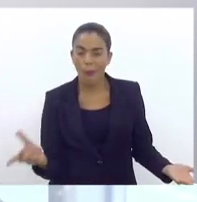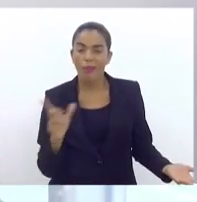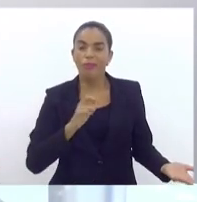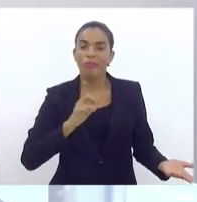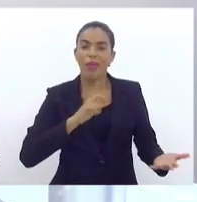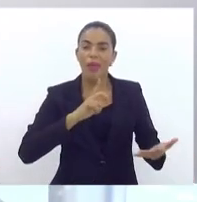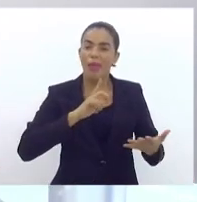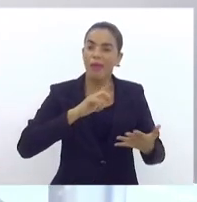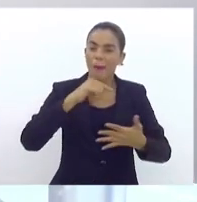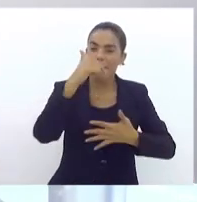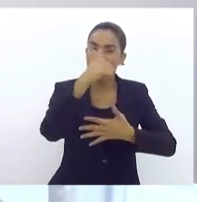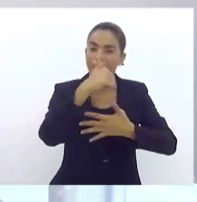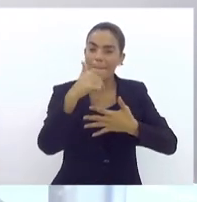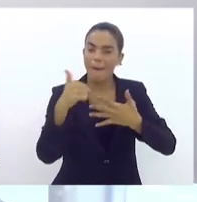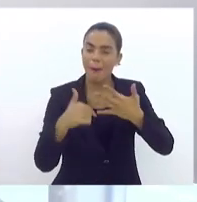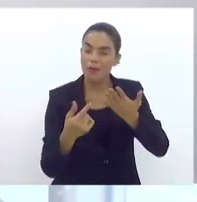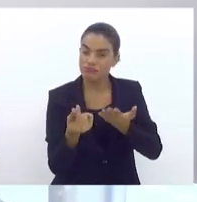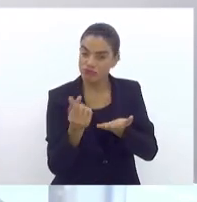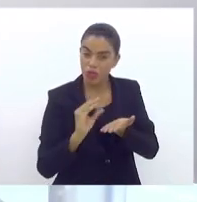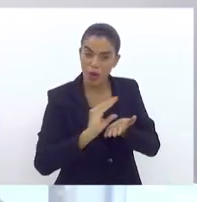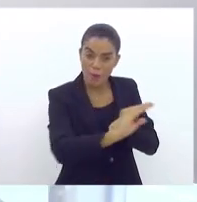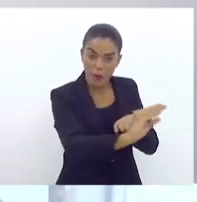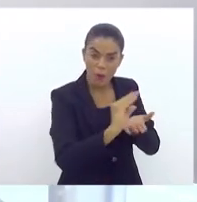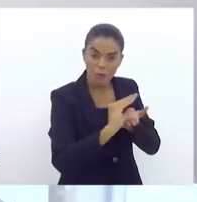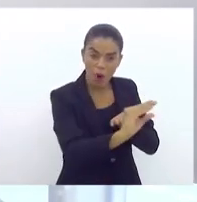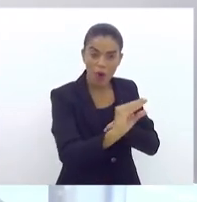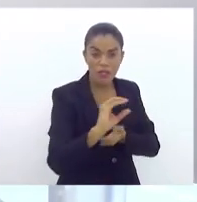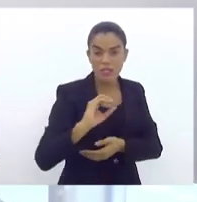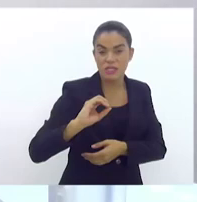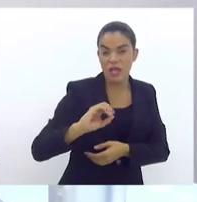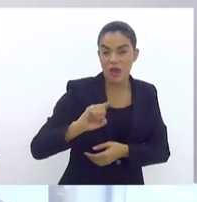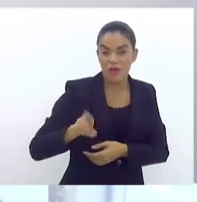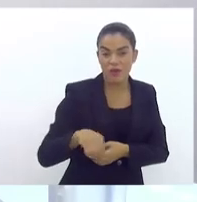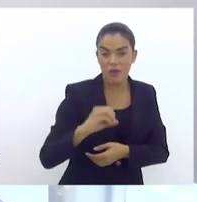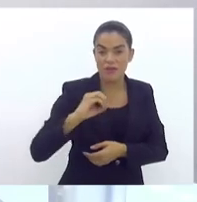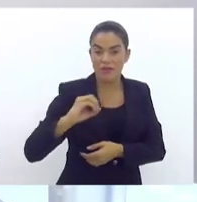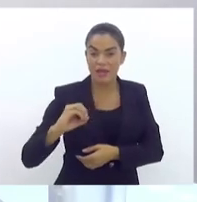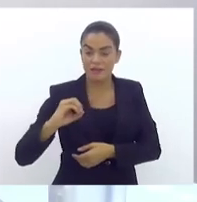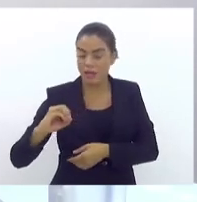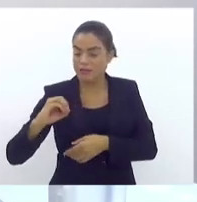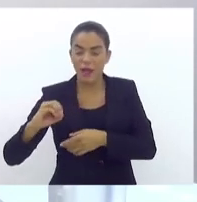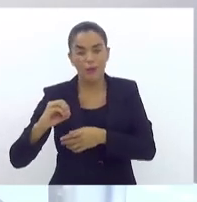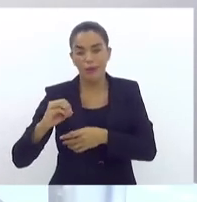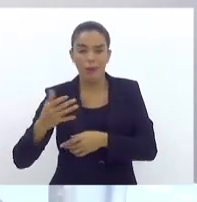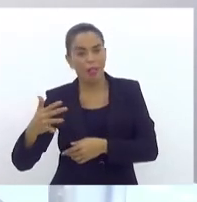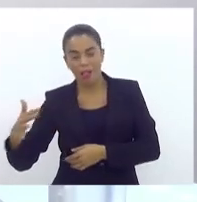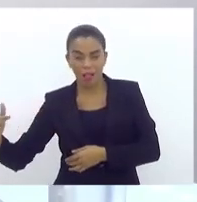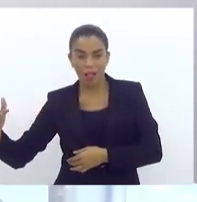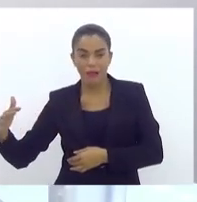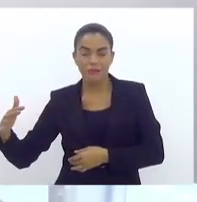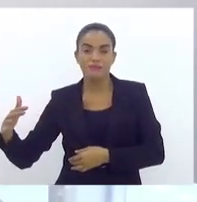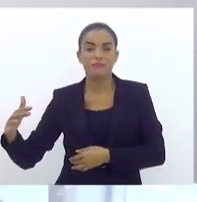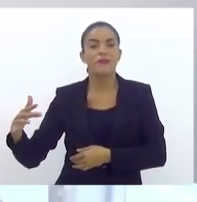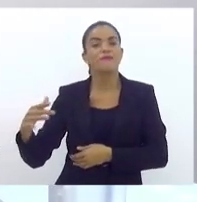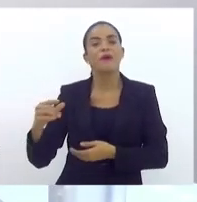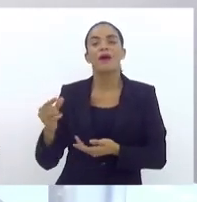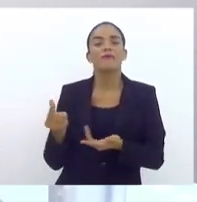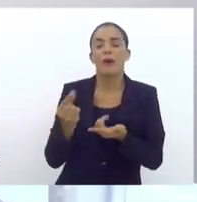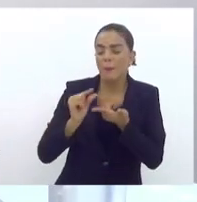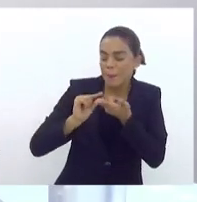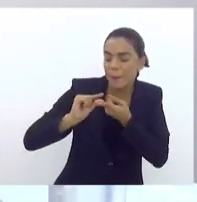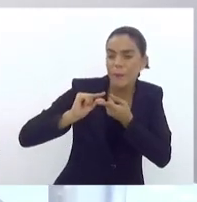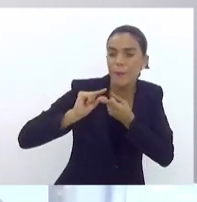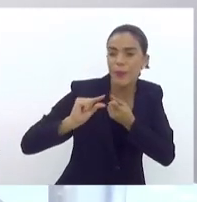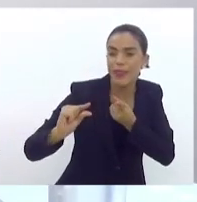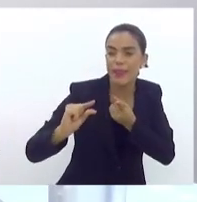racional de custeio é 0,00 alguma coisa que será uma linha